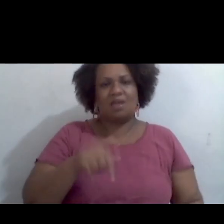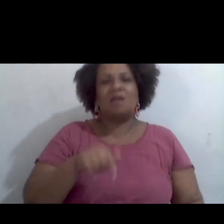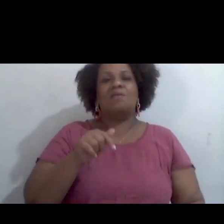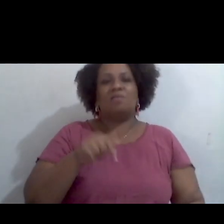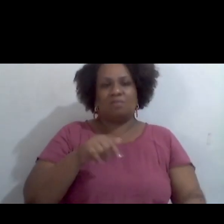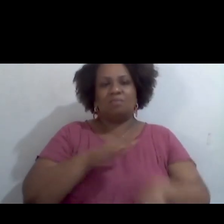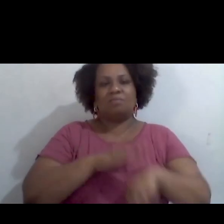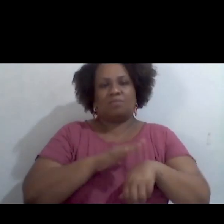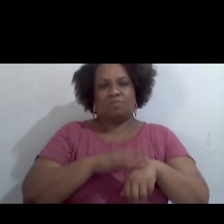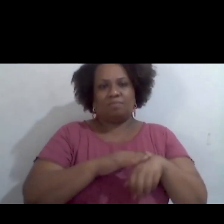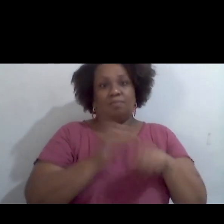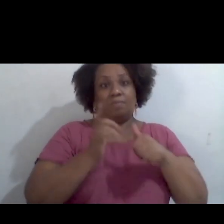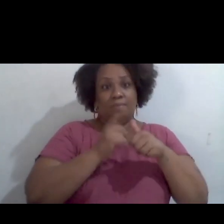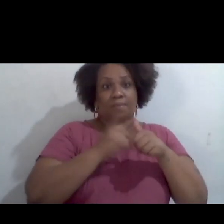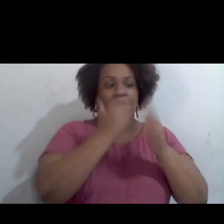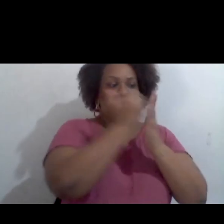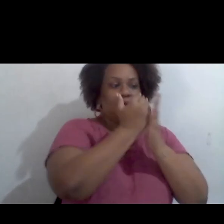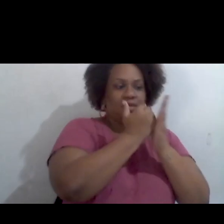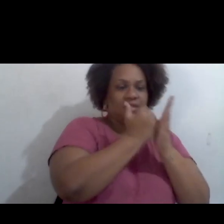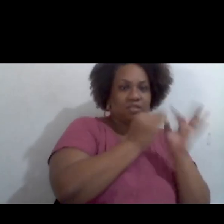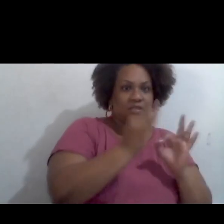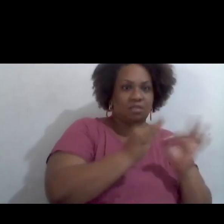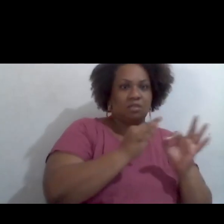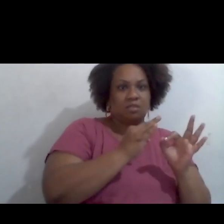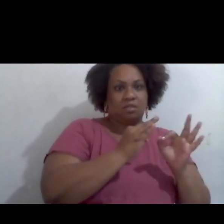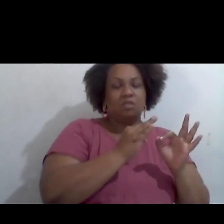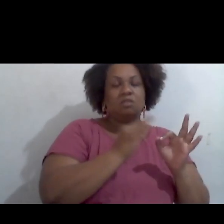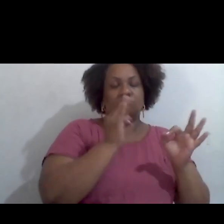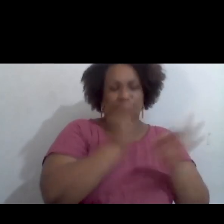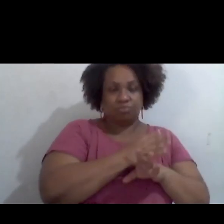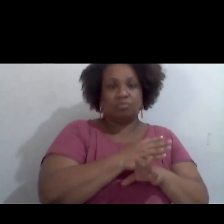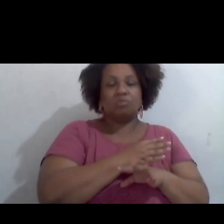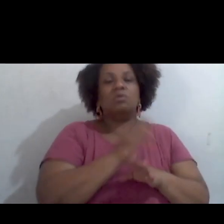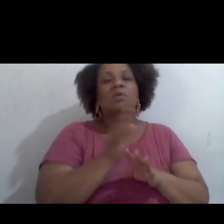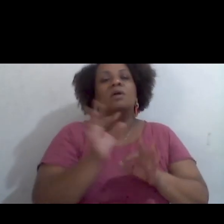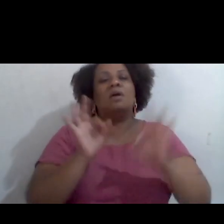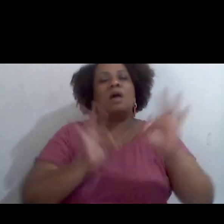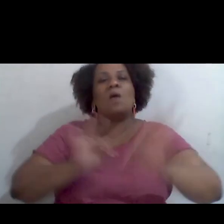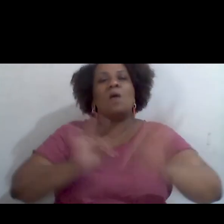nosso planejamento interno e, digamos assim, a arrumação da casa.